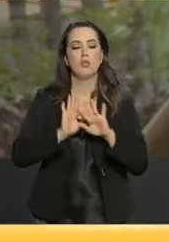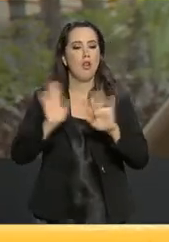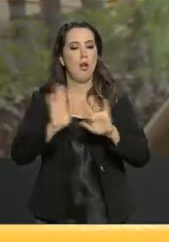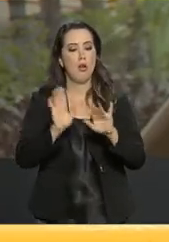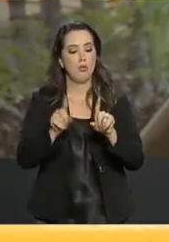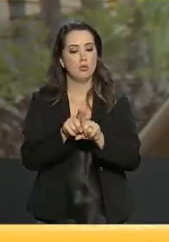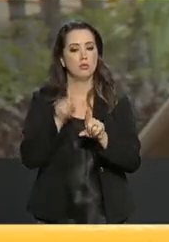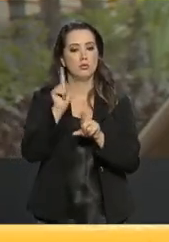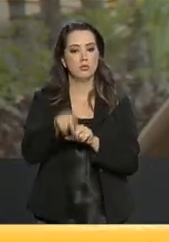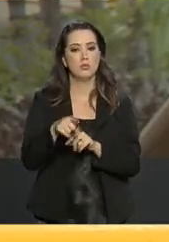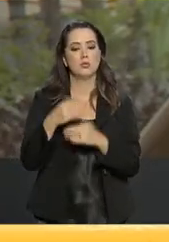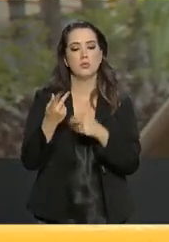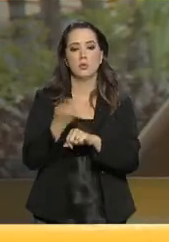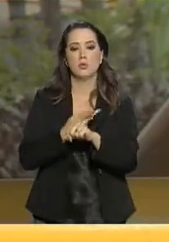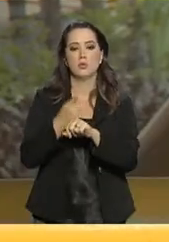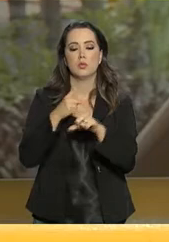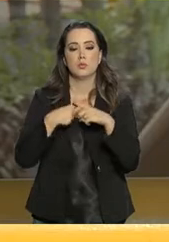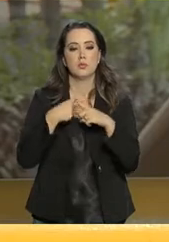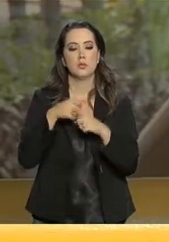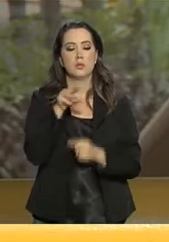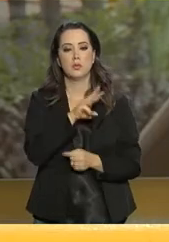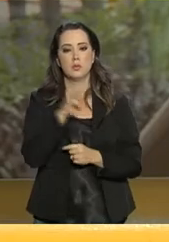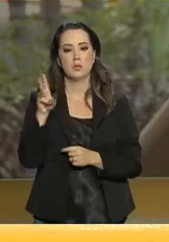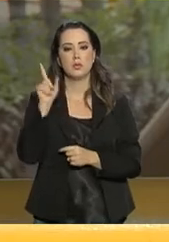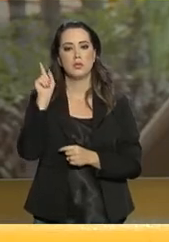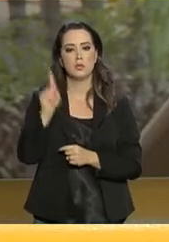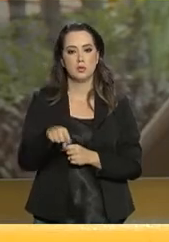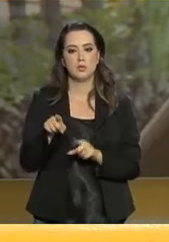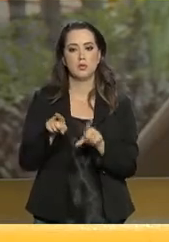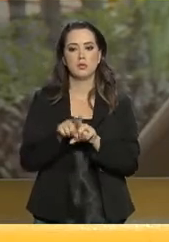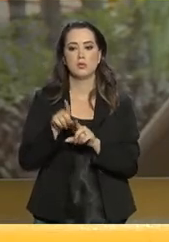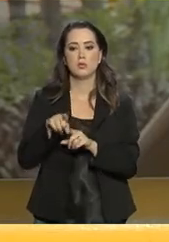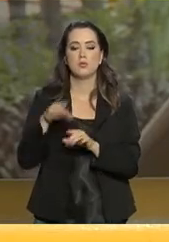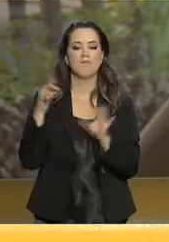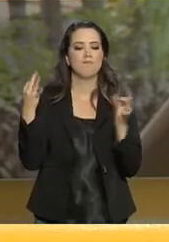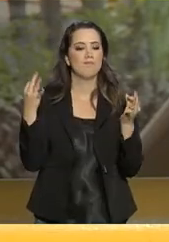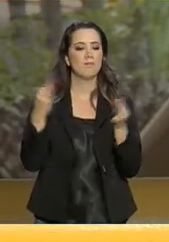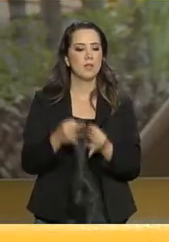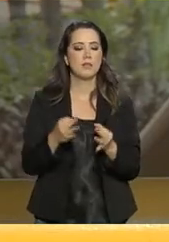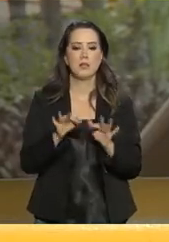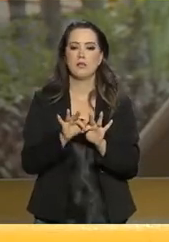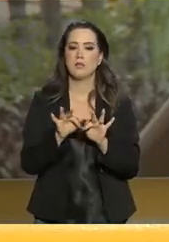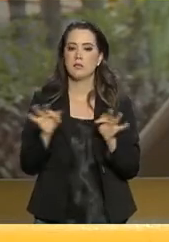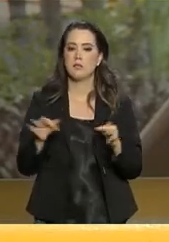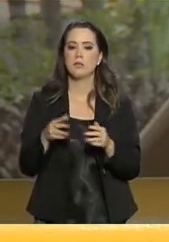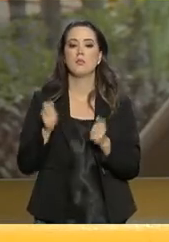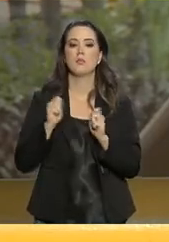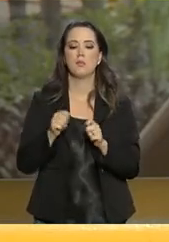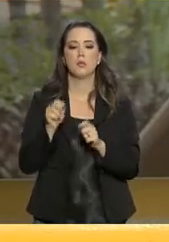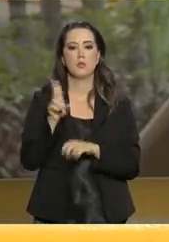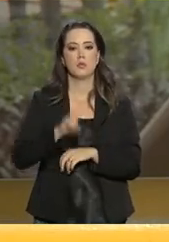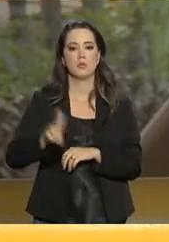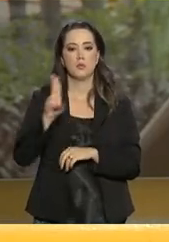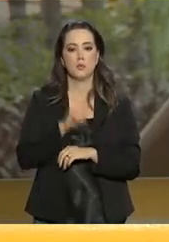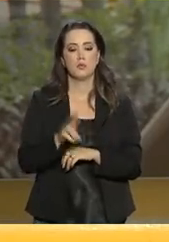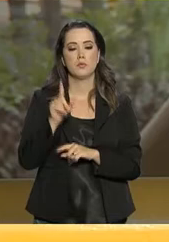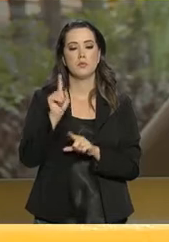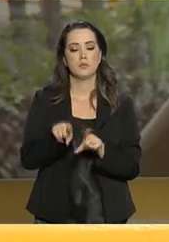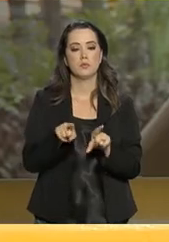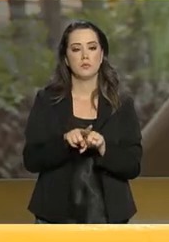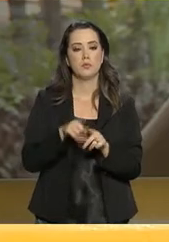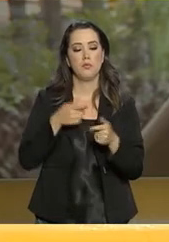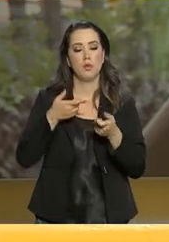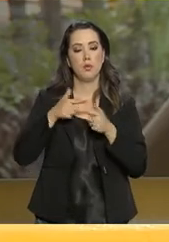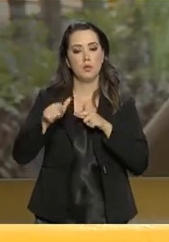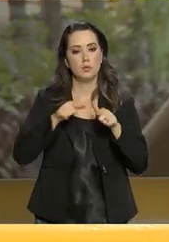ter que que está buscando porque o site ele é bem didático bem bem fácil de você manusear as análises já as